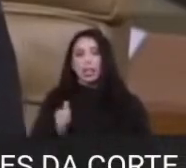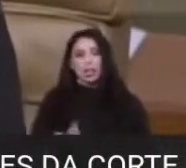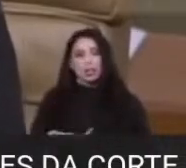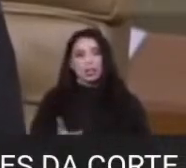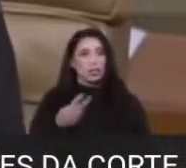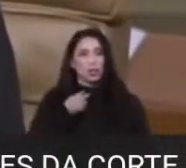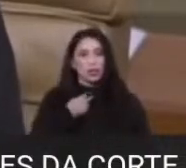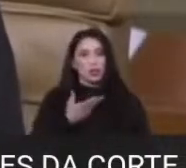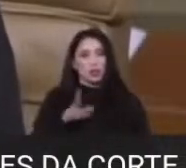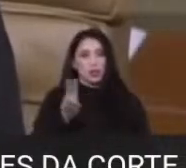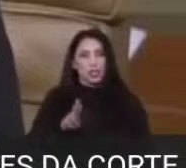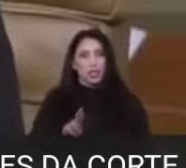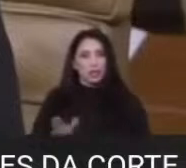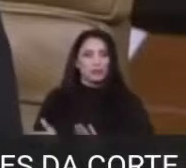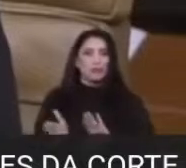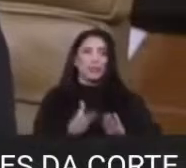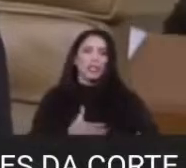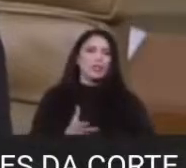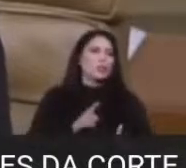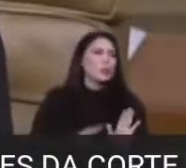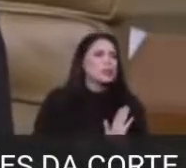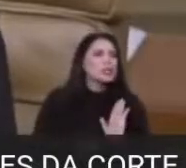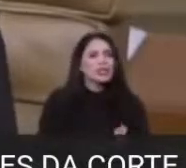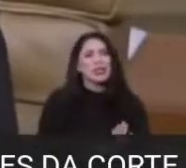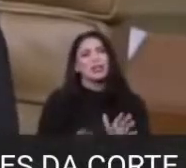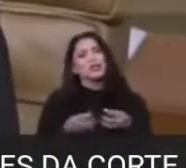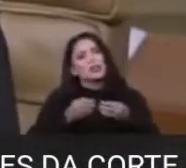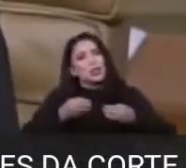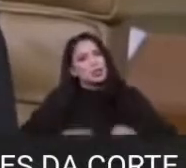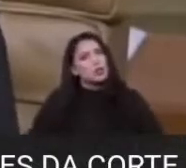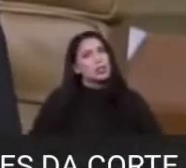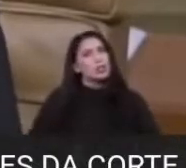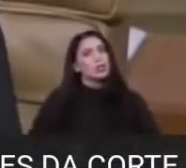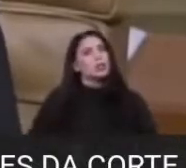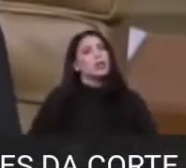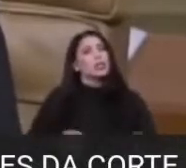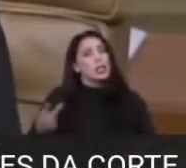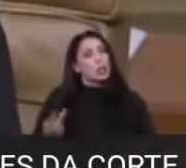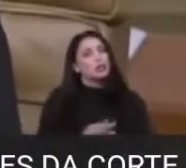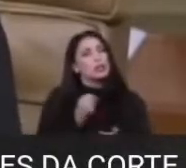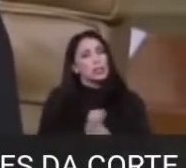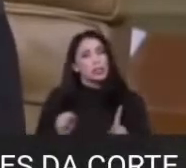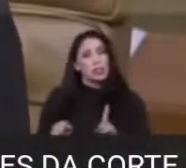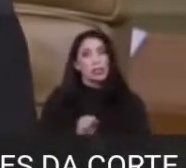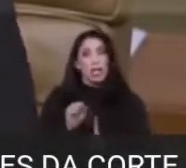esforço argumentativo para demonstrar os danos que teriam sido impostos à sociedade